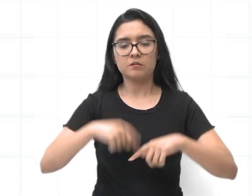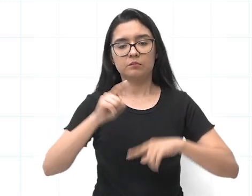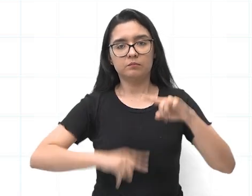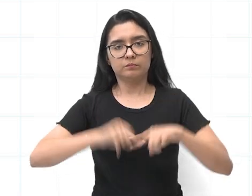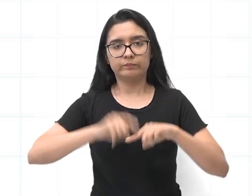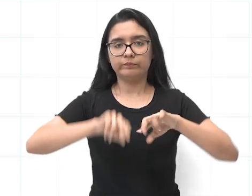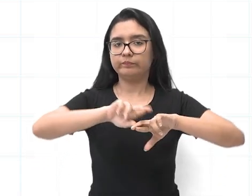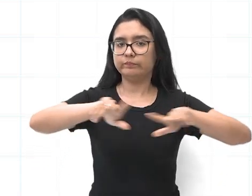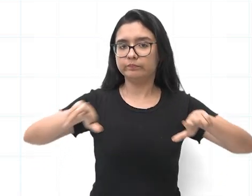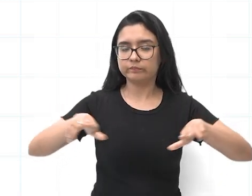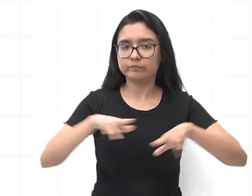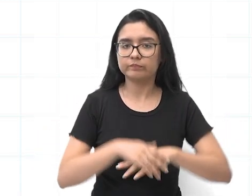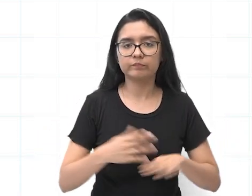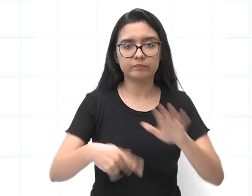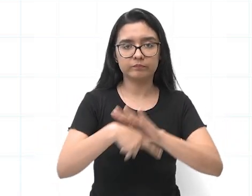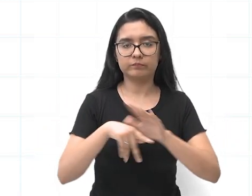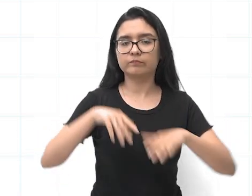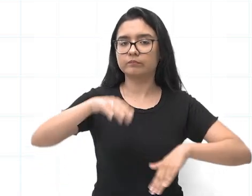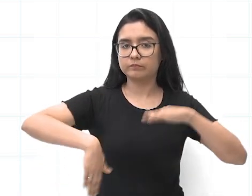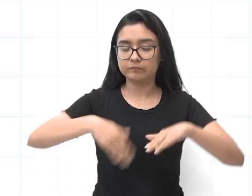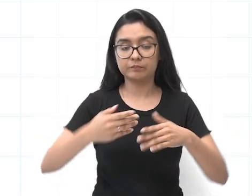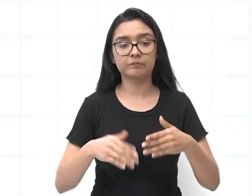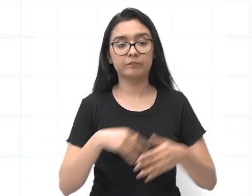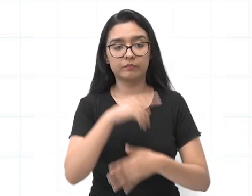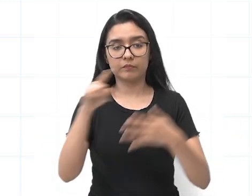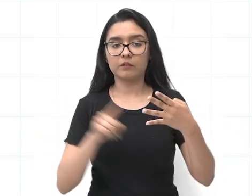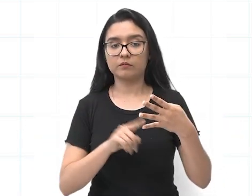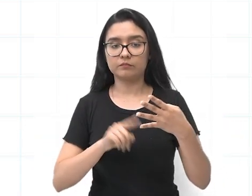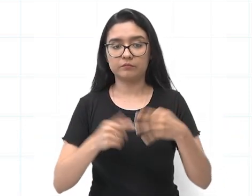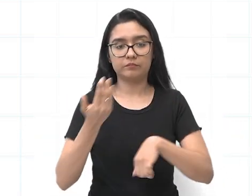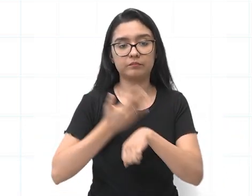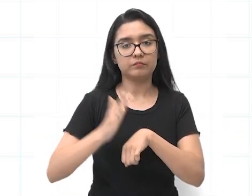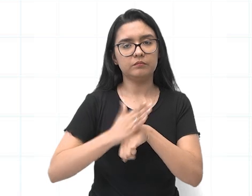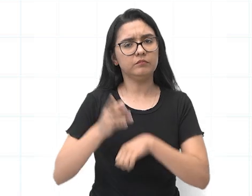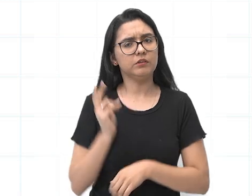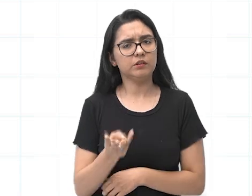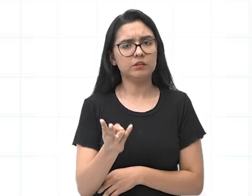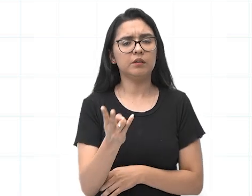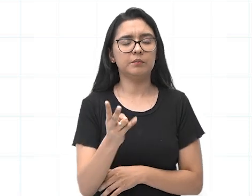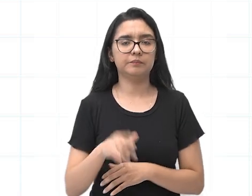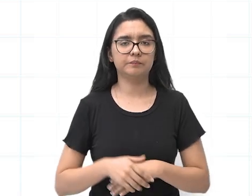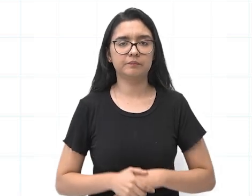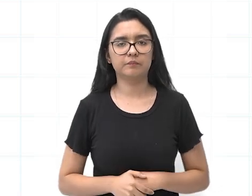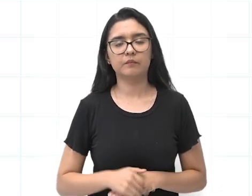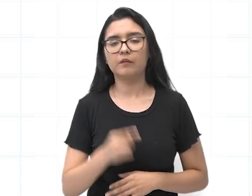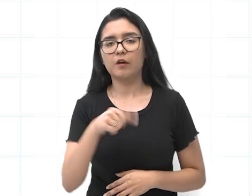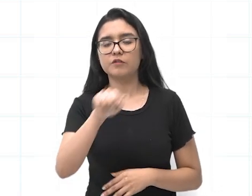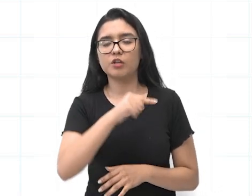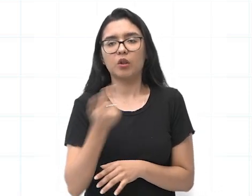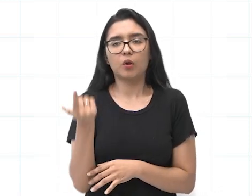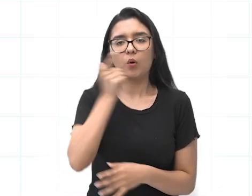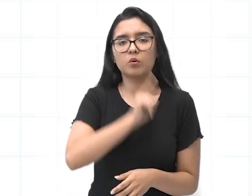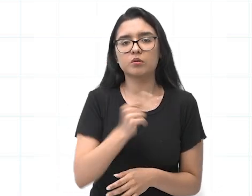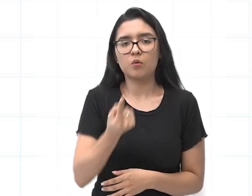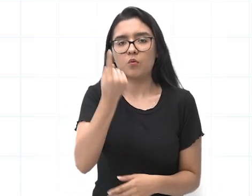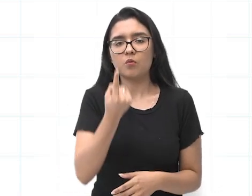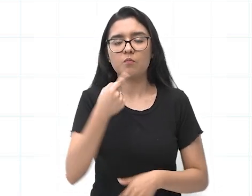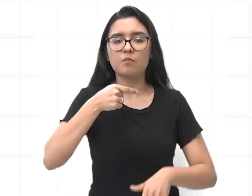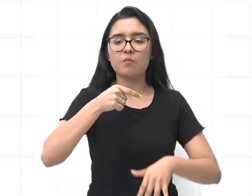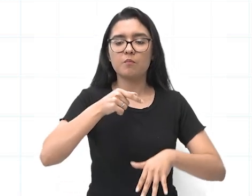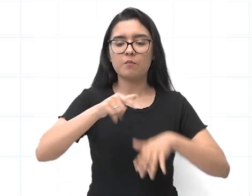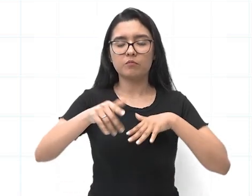os movimentos, de trabalhar a questão da respiração, dentre vários outros, né? Bem interessante. Então,